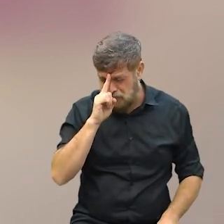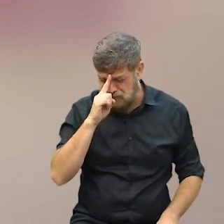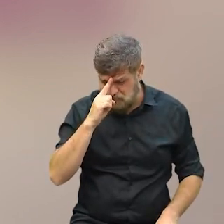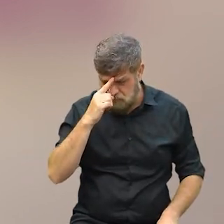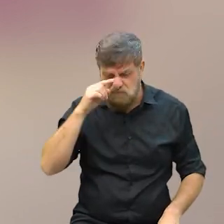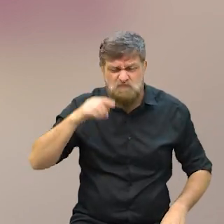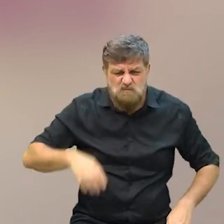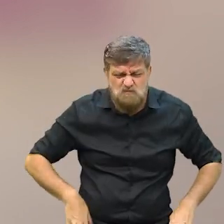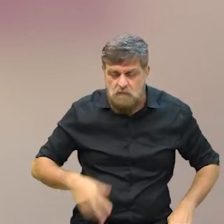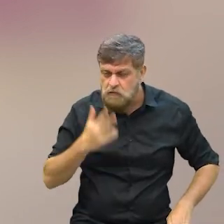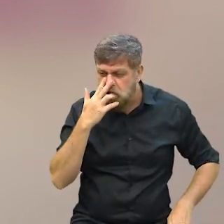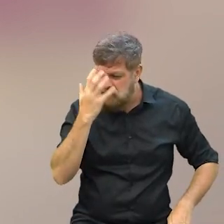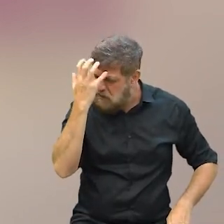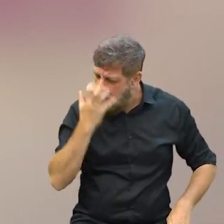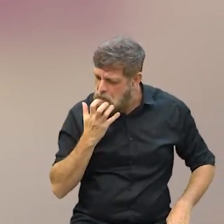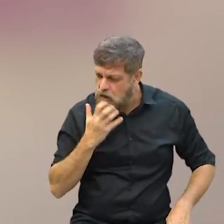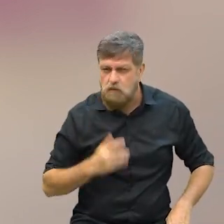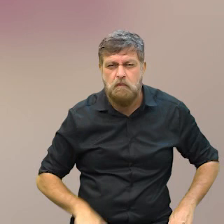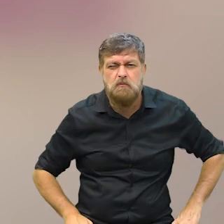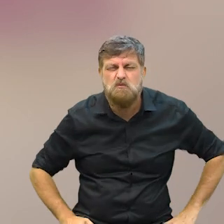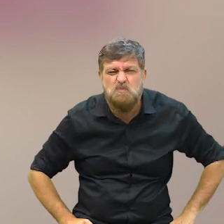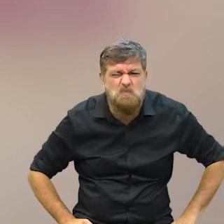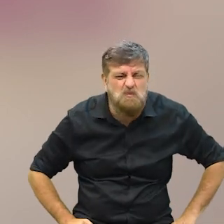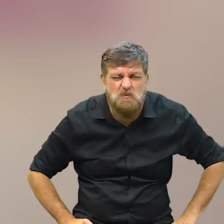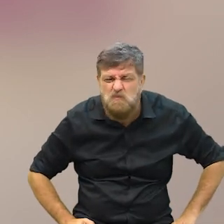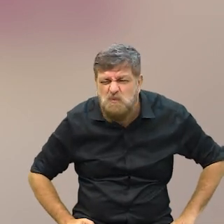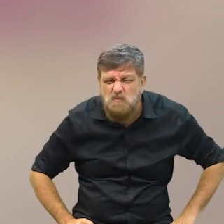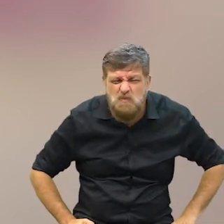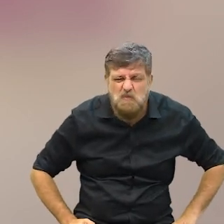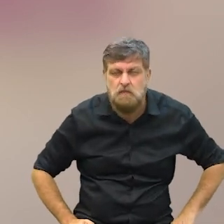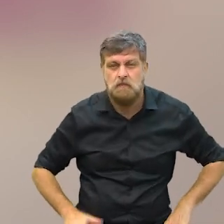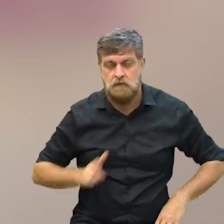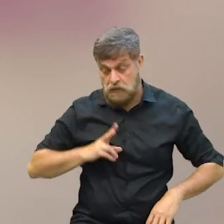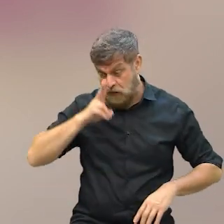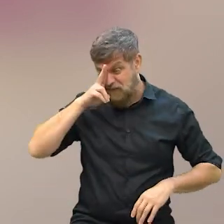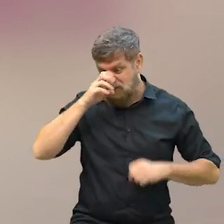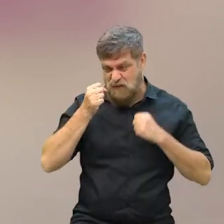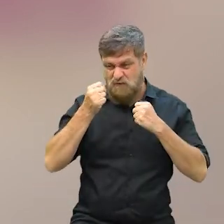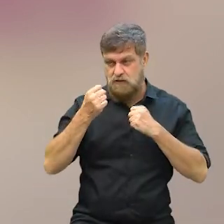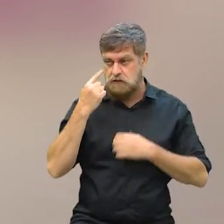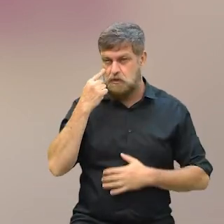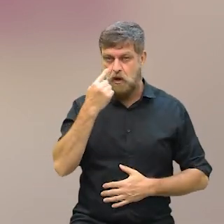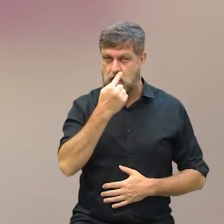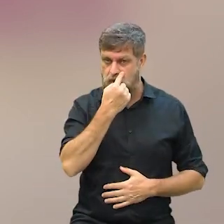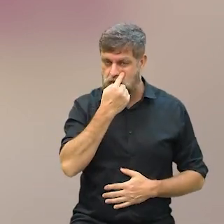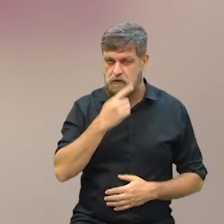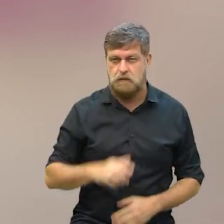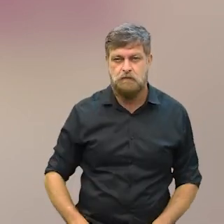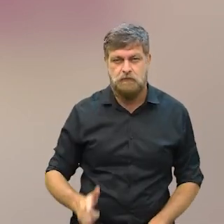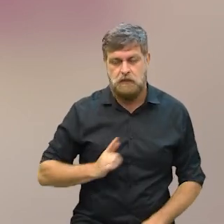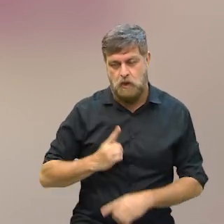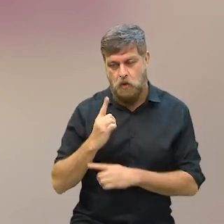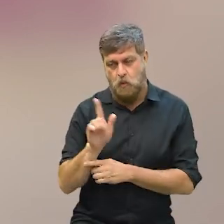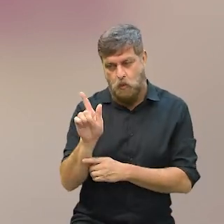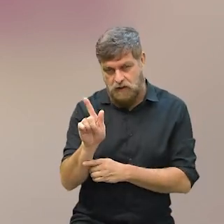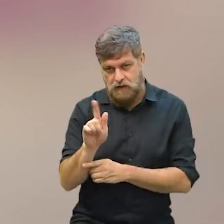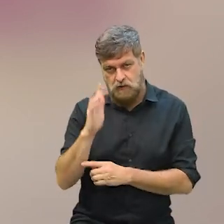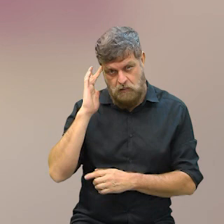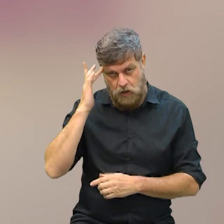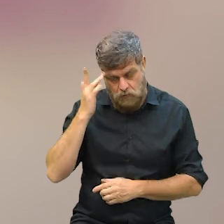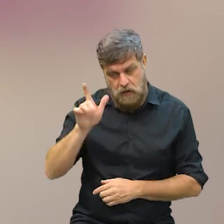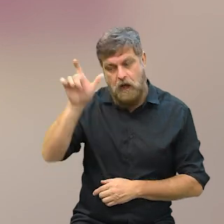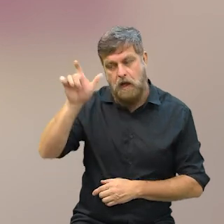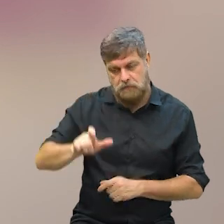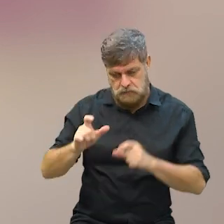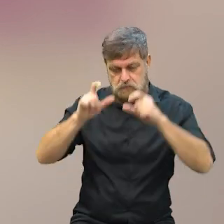no meio dos olhos, fica com cara de brava, porque fica forçando a vista. E então, assim, sim, a partir de 1 grau, eu acho que a